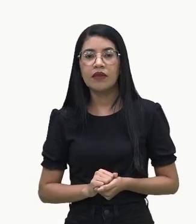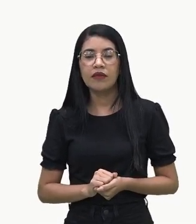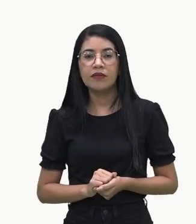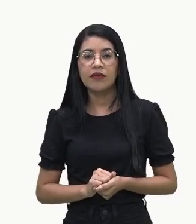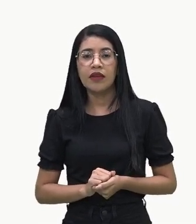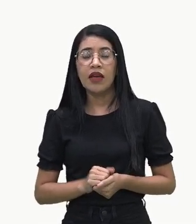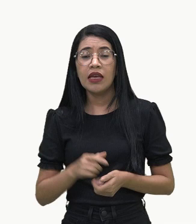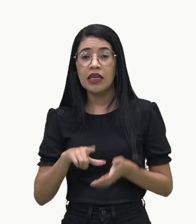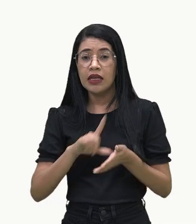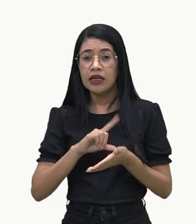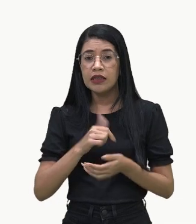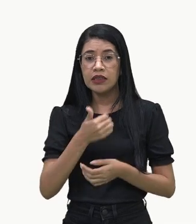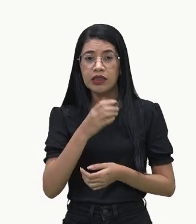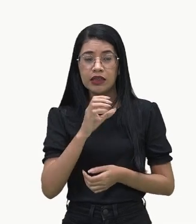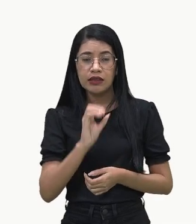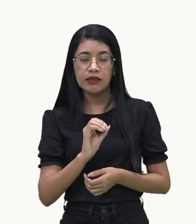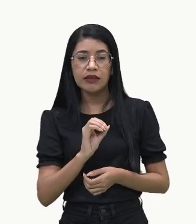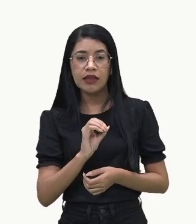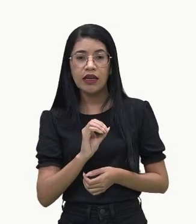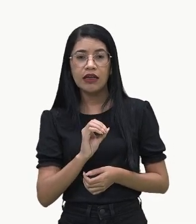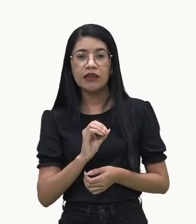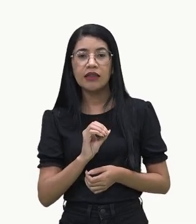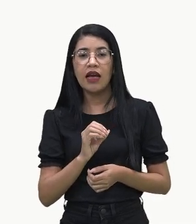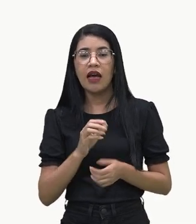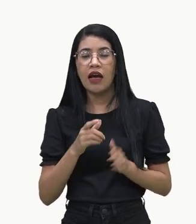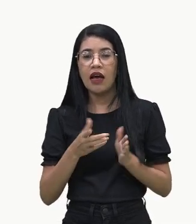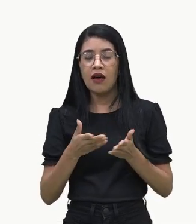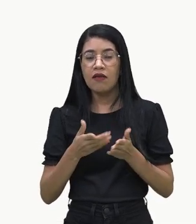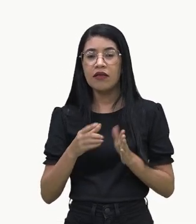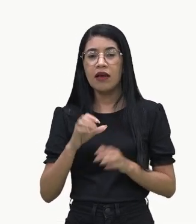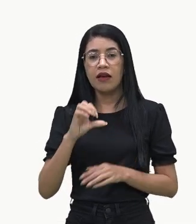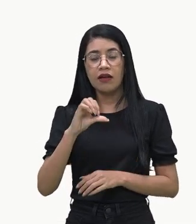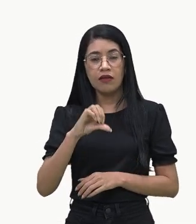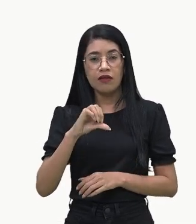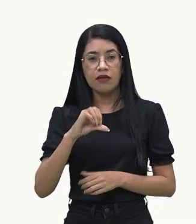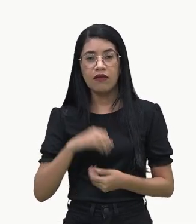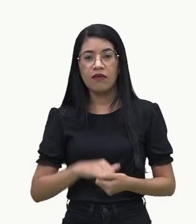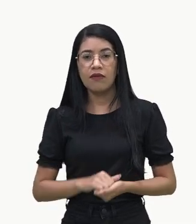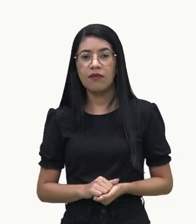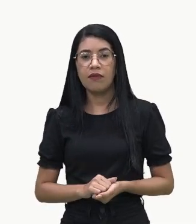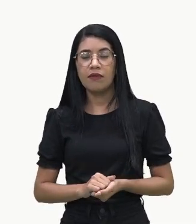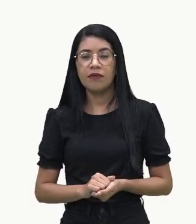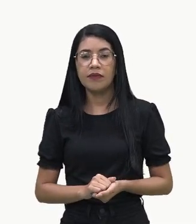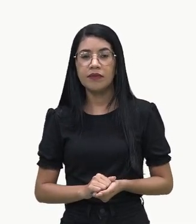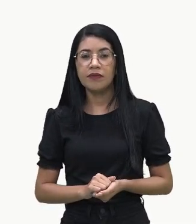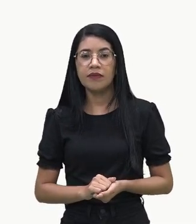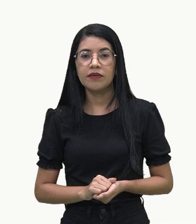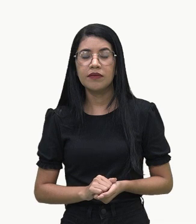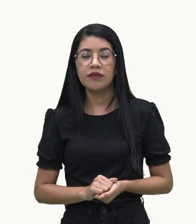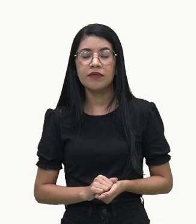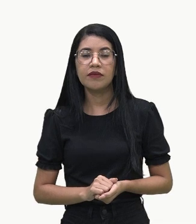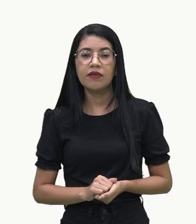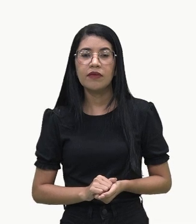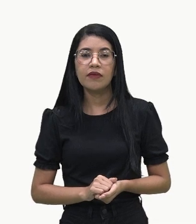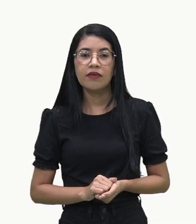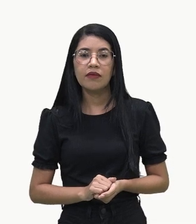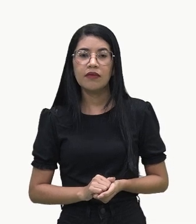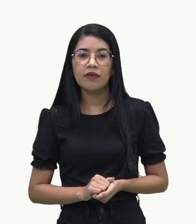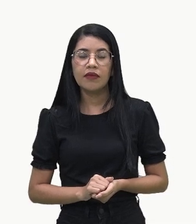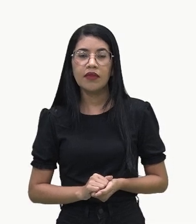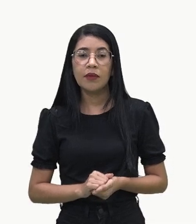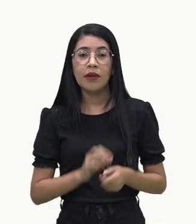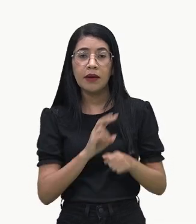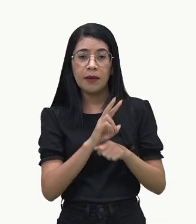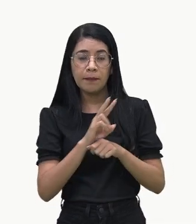tinha 10, aqui na nossa conta, apareceu 9. Quando o 10 emprestar lá para o